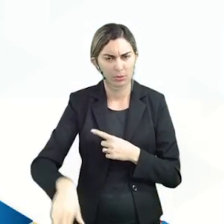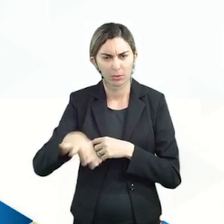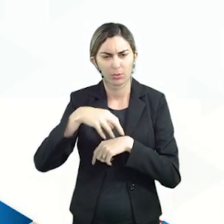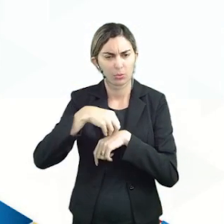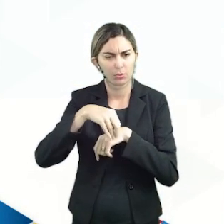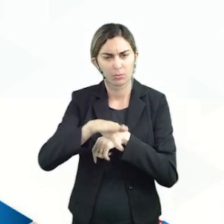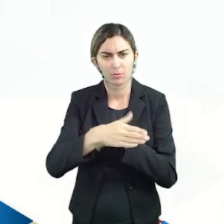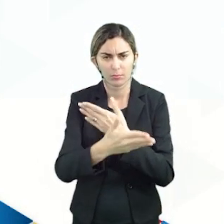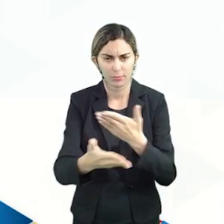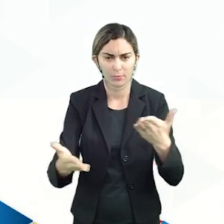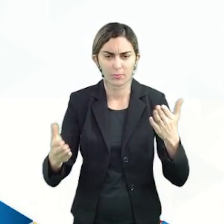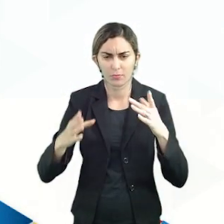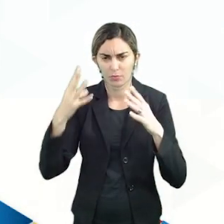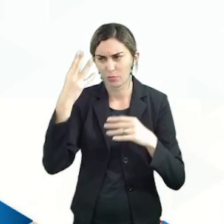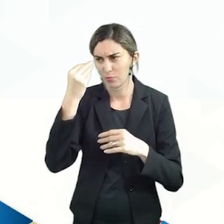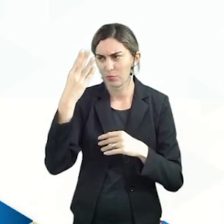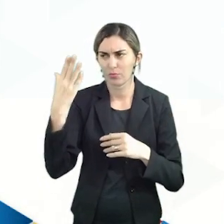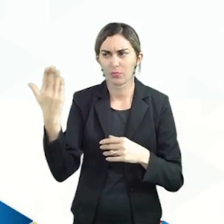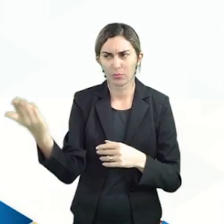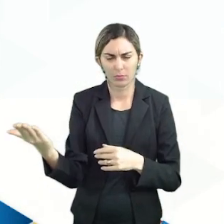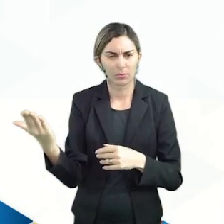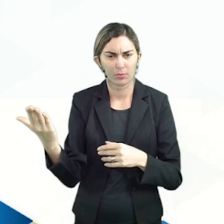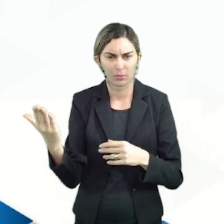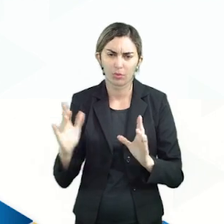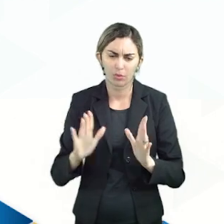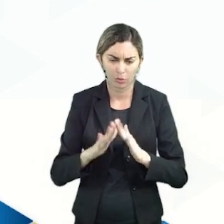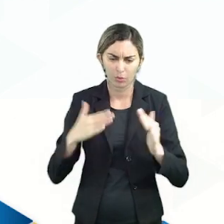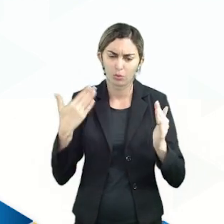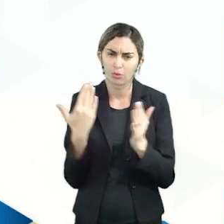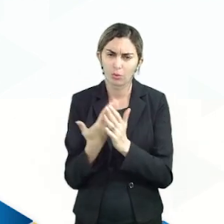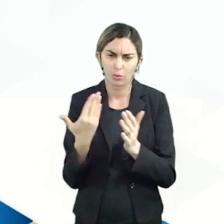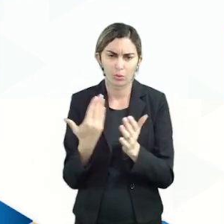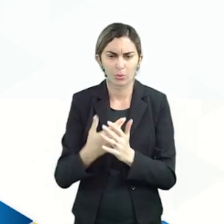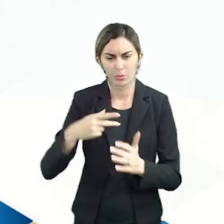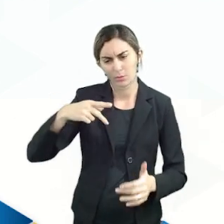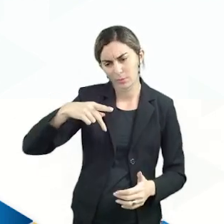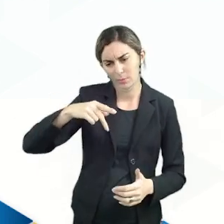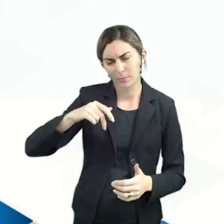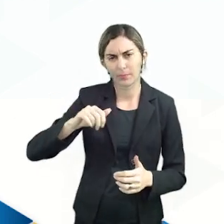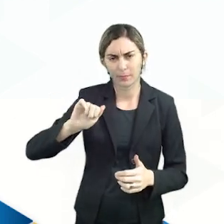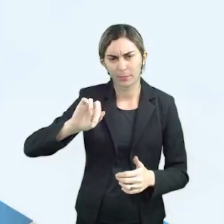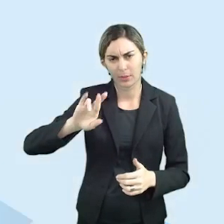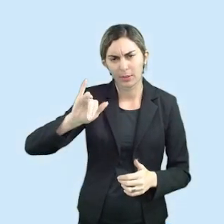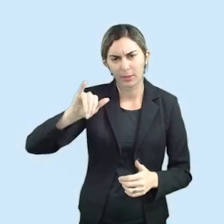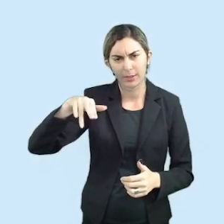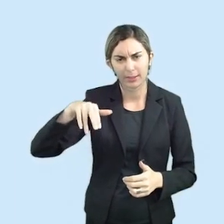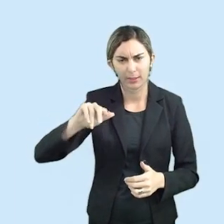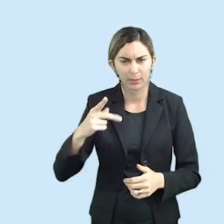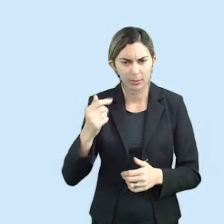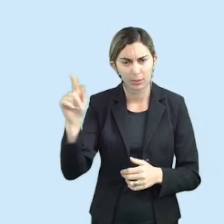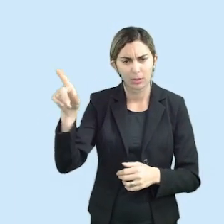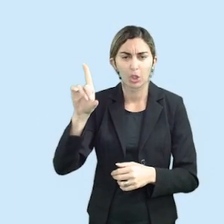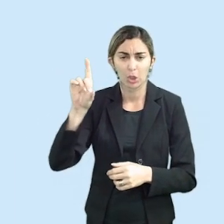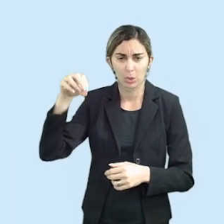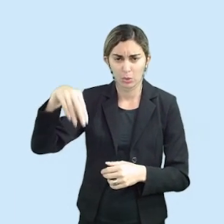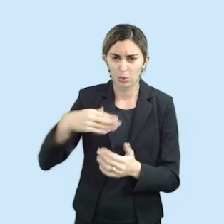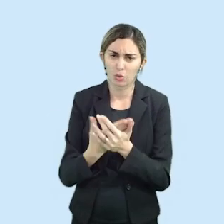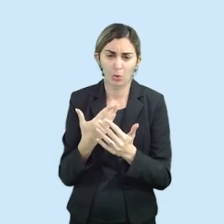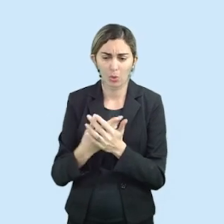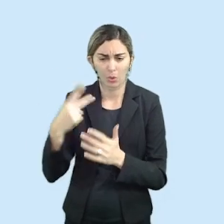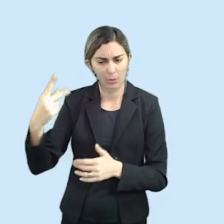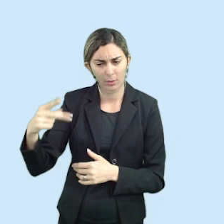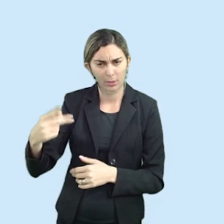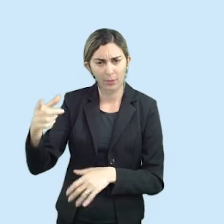vocês o quê? Uma fotografia do seminário da Prainha, onde Dom Helder estudou na